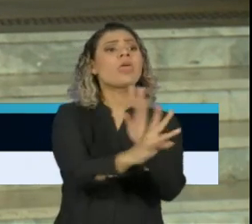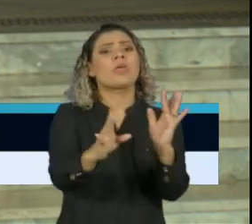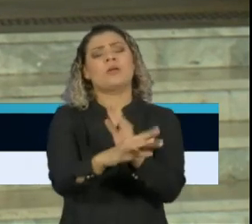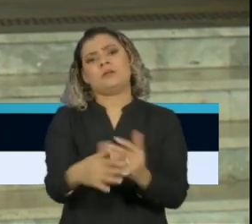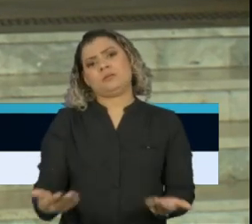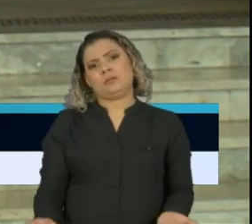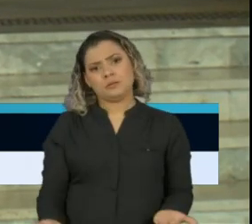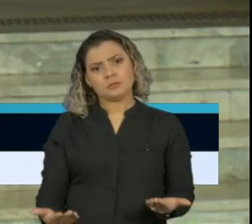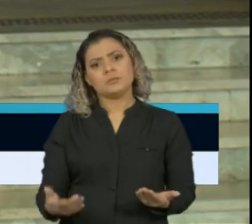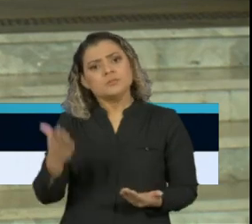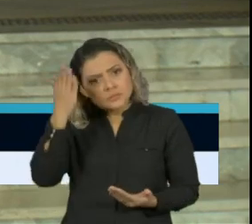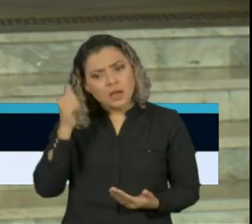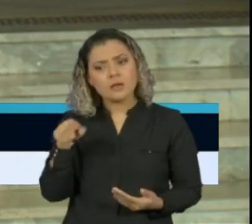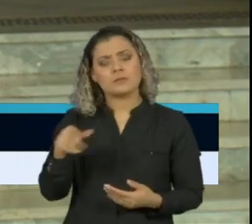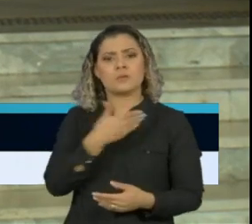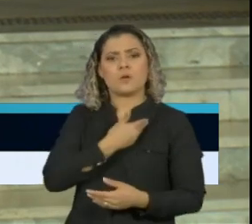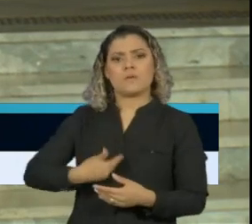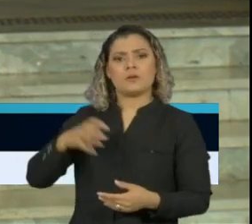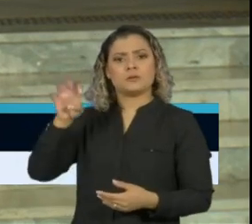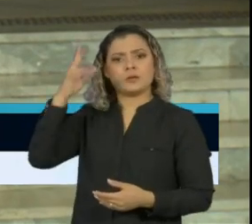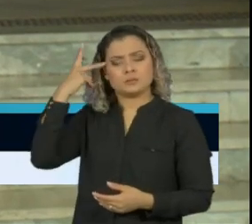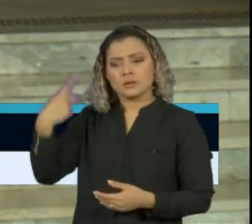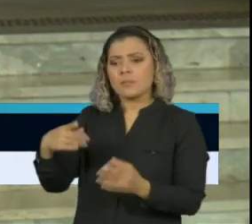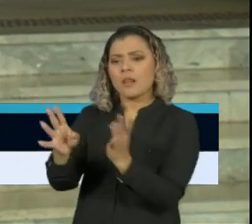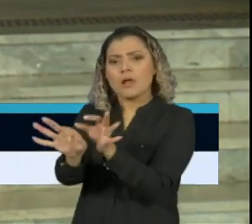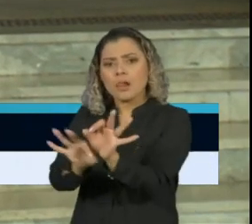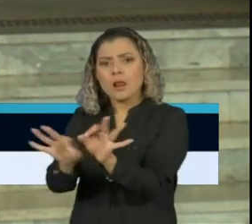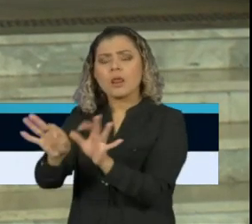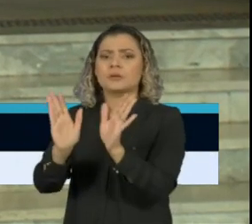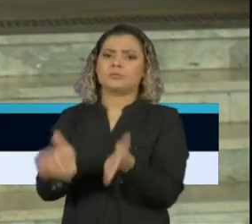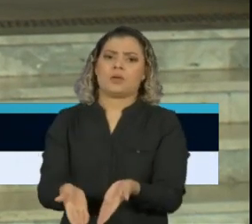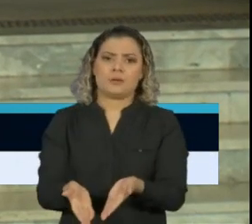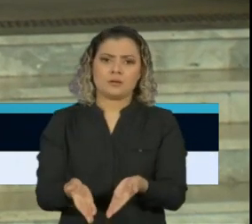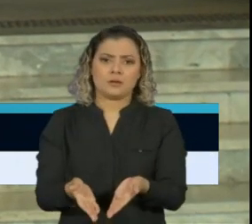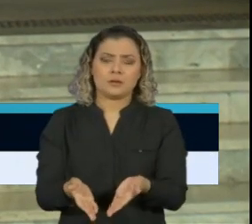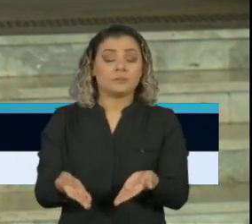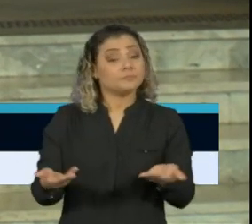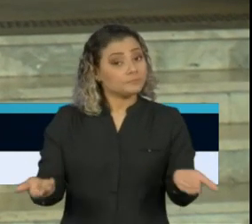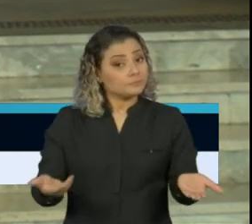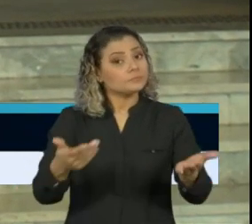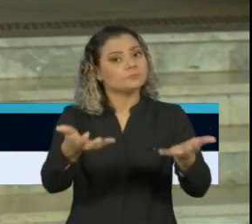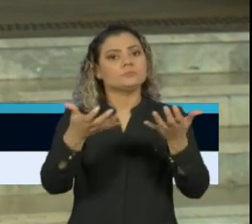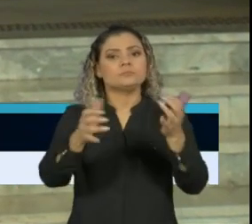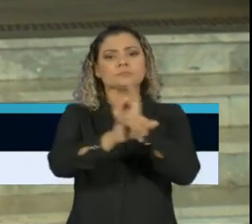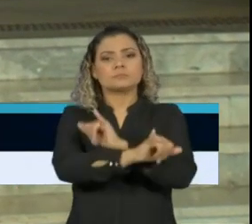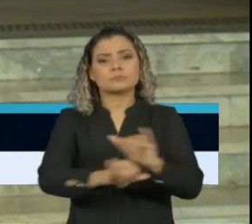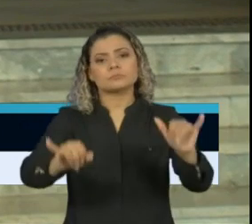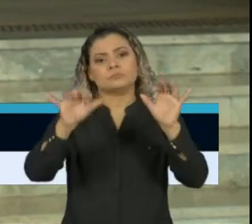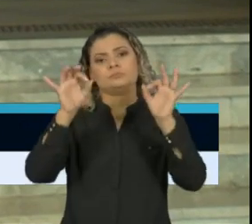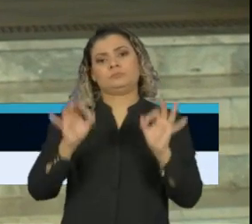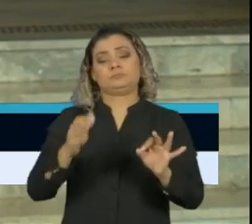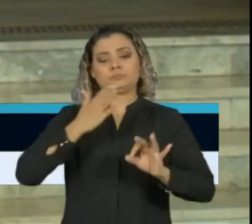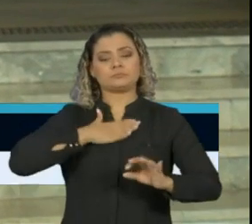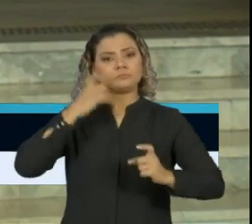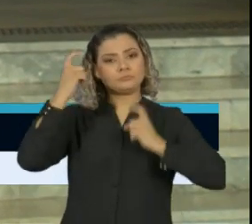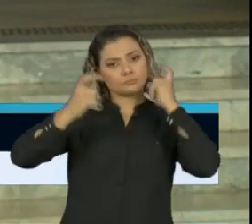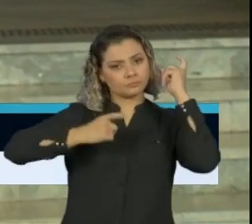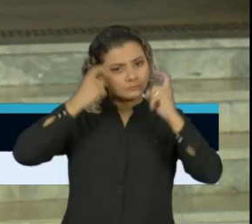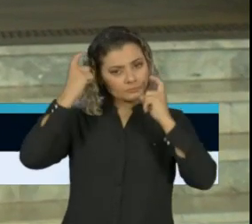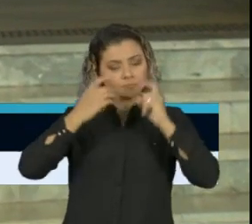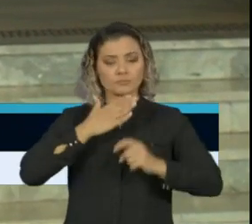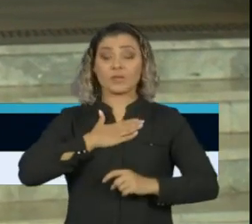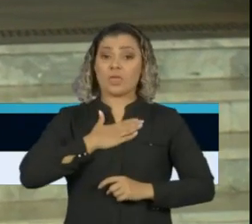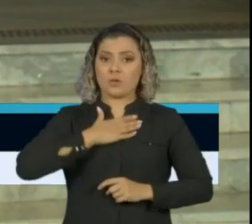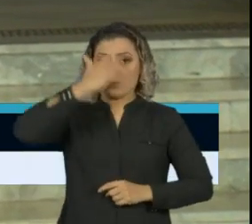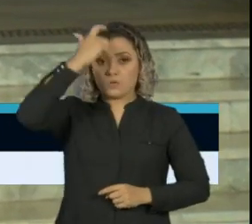grupos do governo do Estado de São Paulo e unifica em um dado só. Então, eu quero deixar claro a minha preocupação, em meu